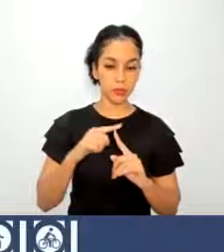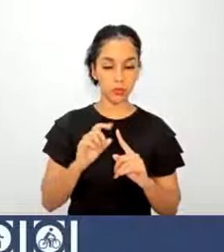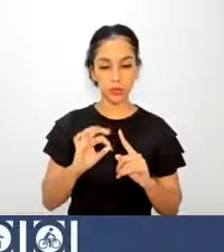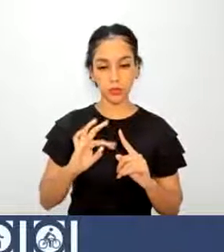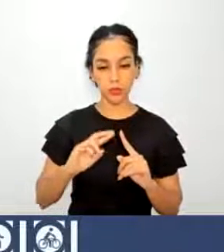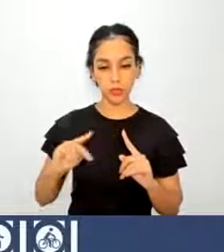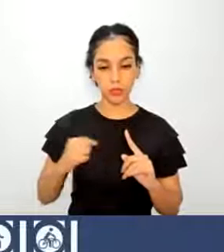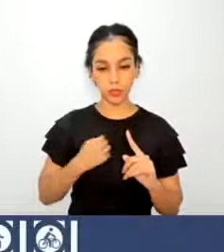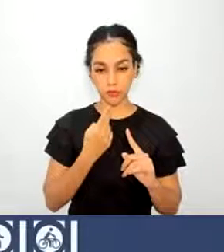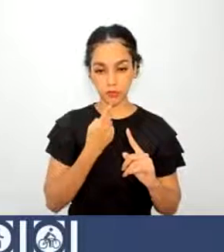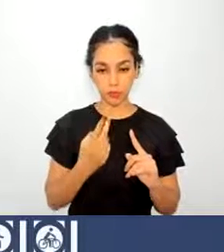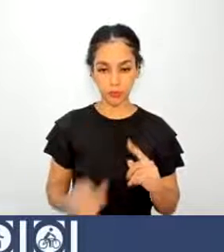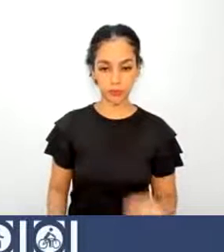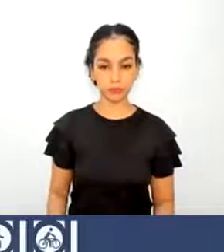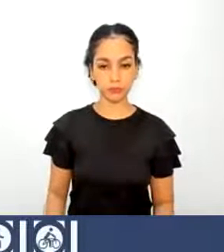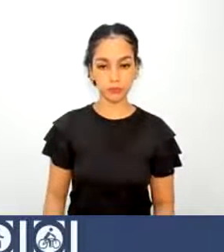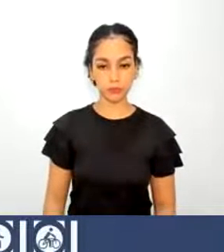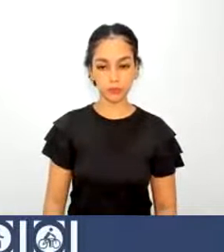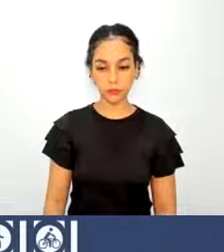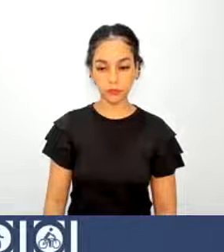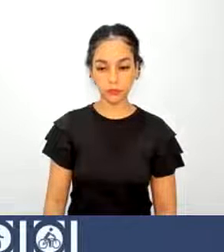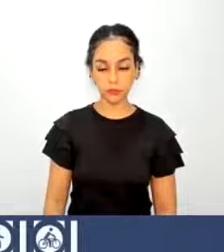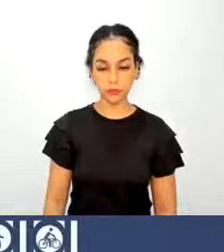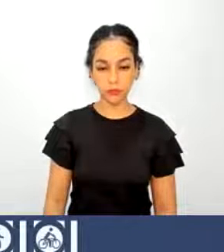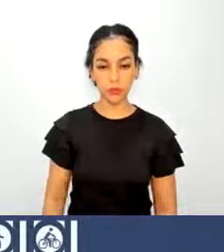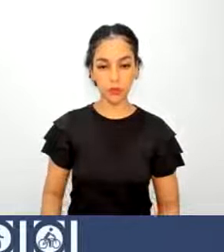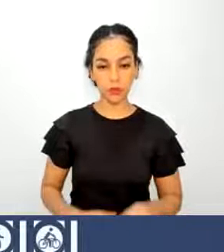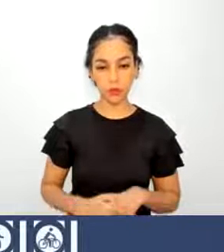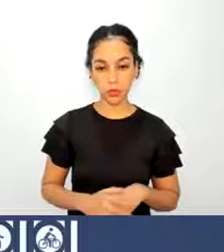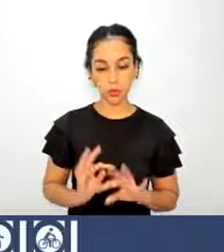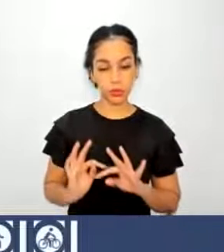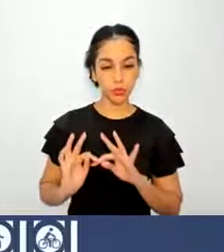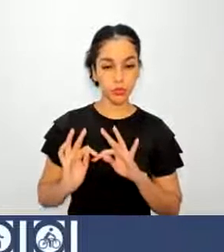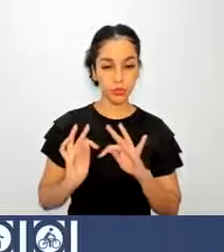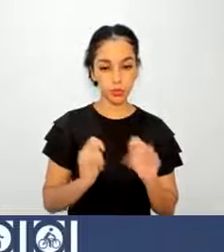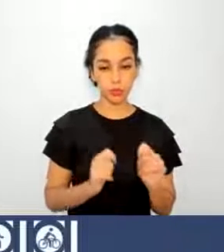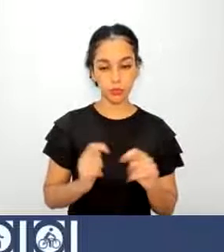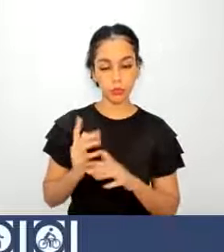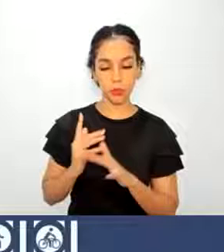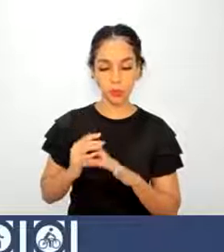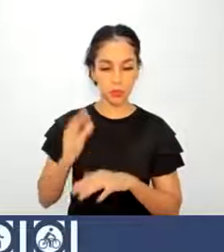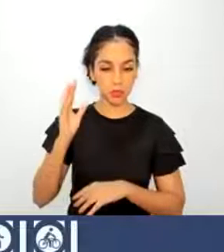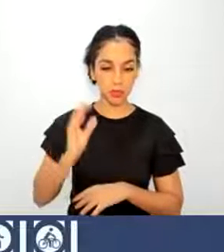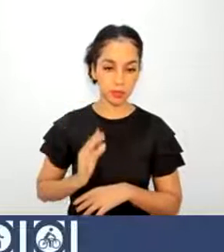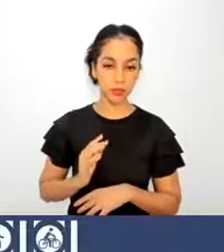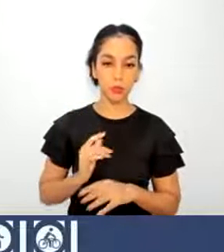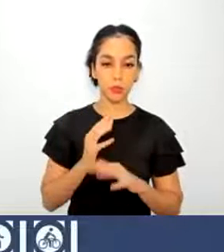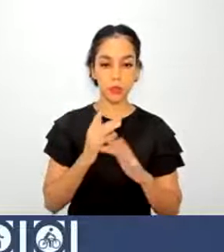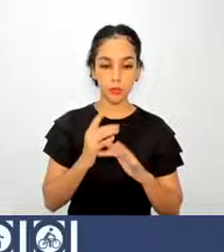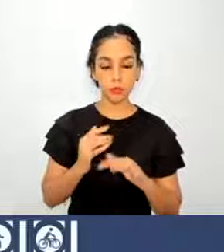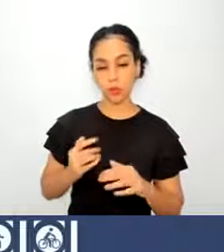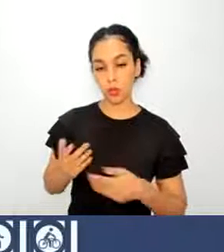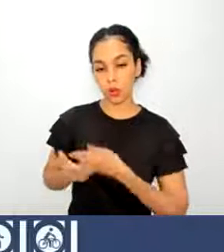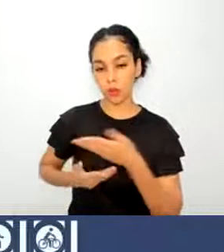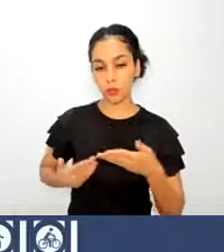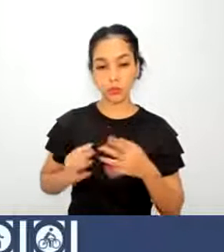pop-up, urbanismo insurgente, placemaking, todos esses, urbanismo cidadão, urbanismo colaborativo. Tudo